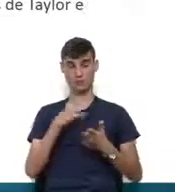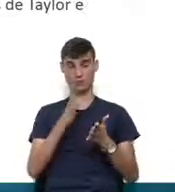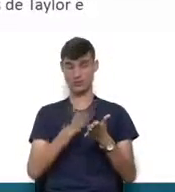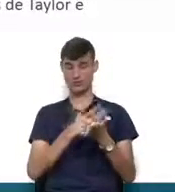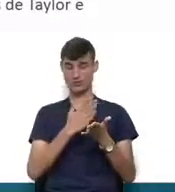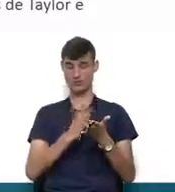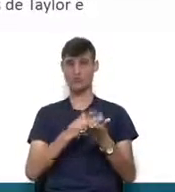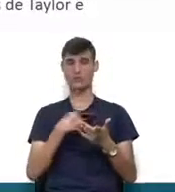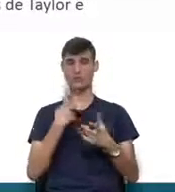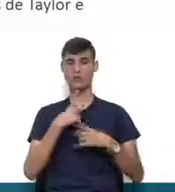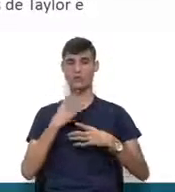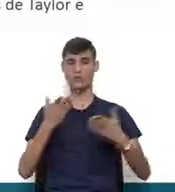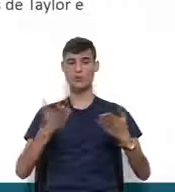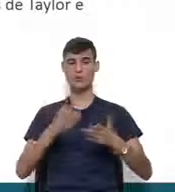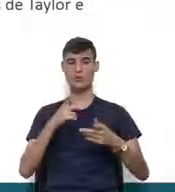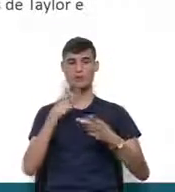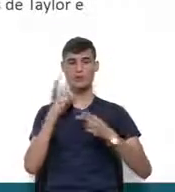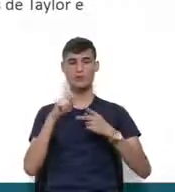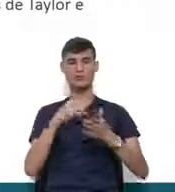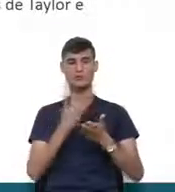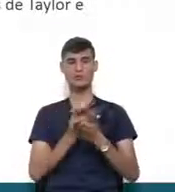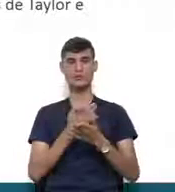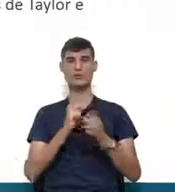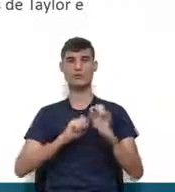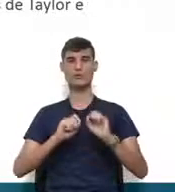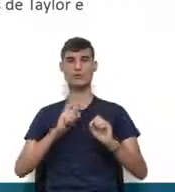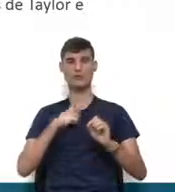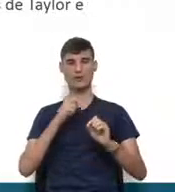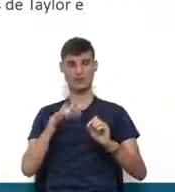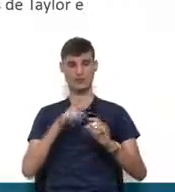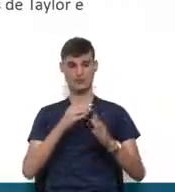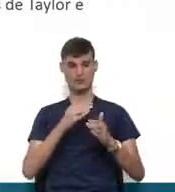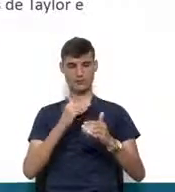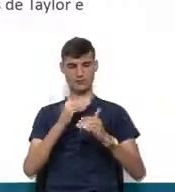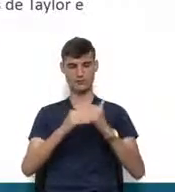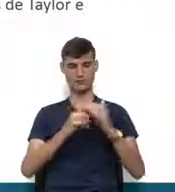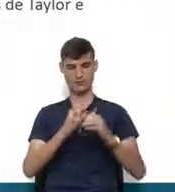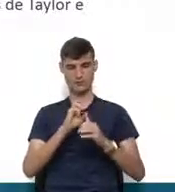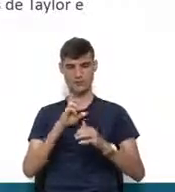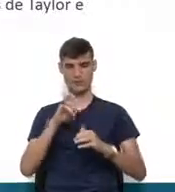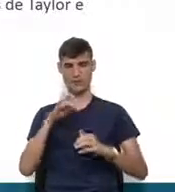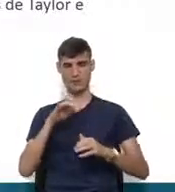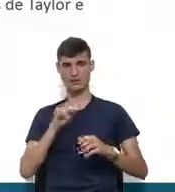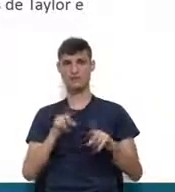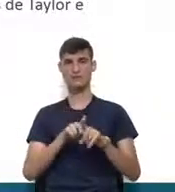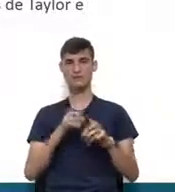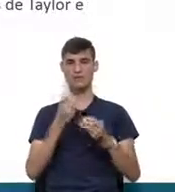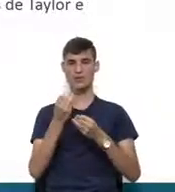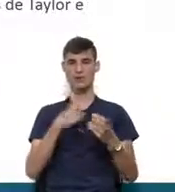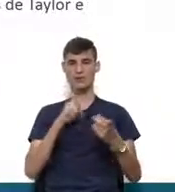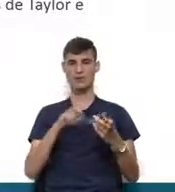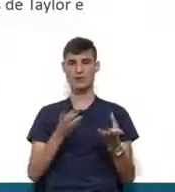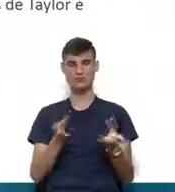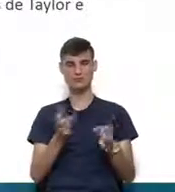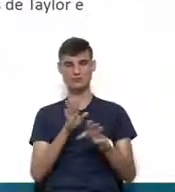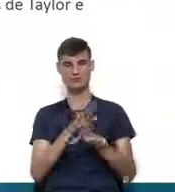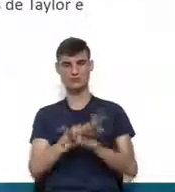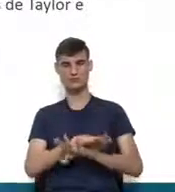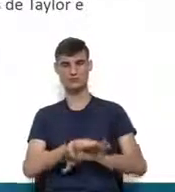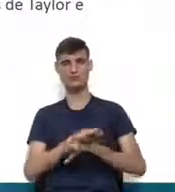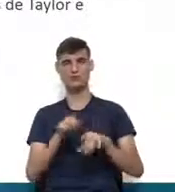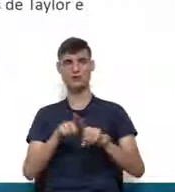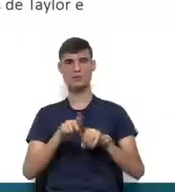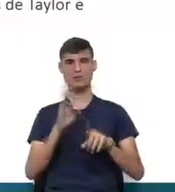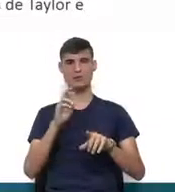nessa unidade, na aula de hoje, nós vamos estudar as séries e os critérios de convergência, também as séries